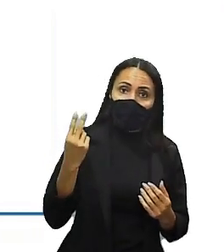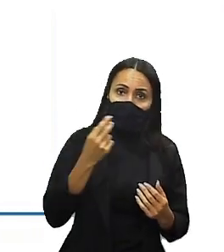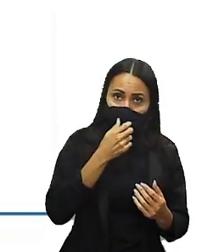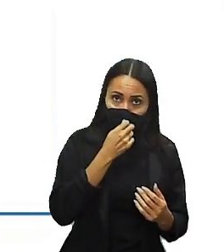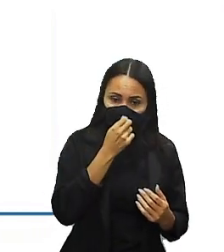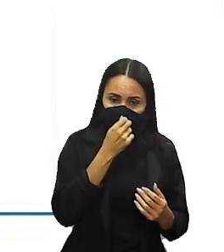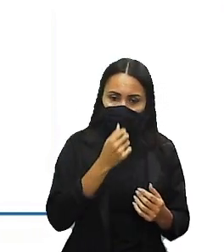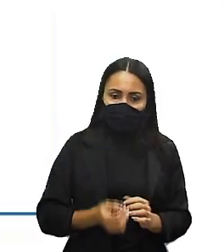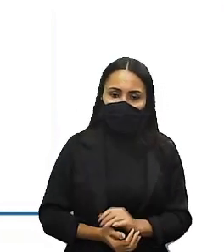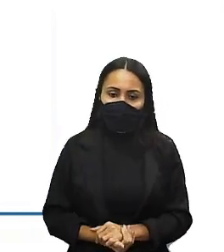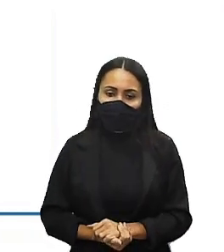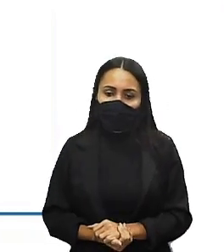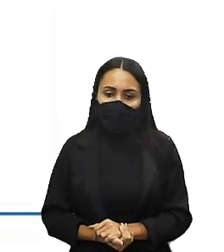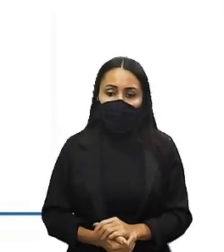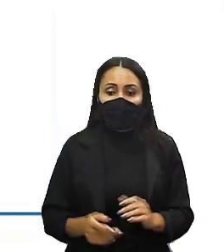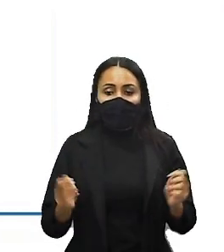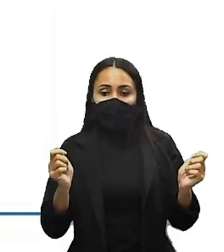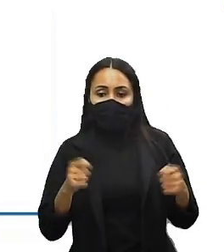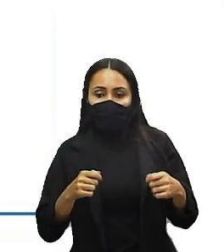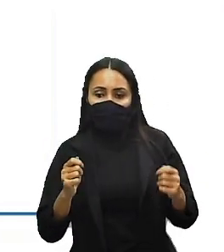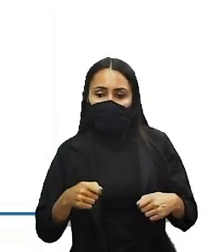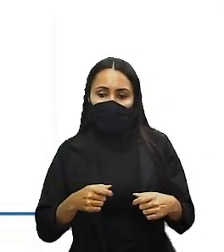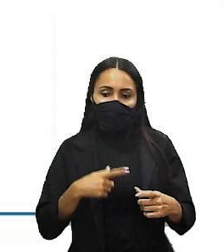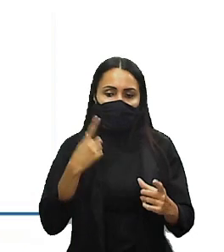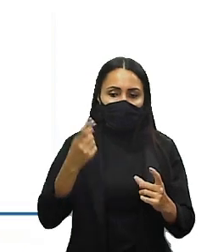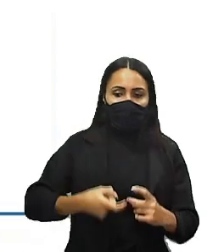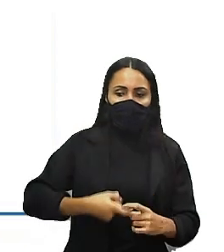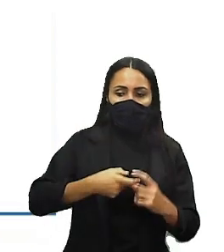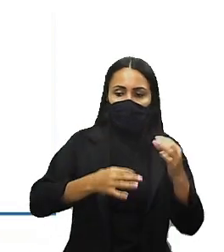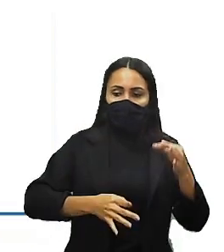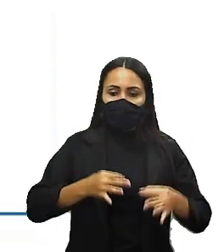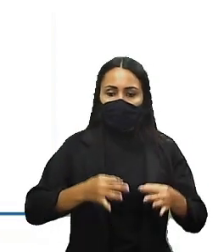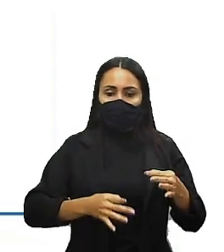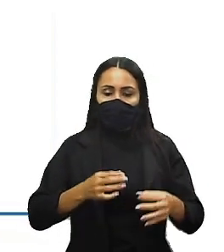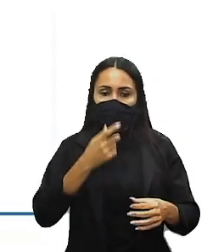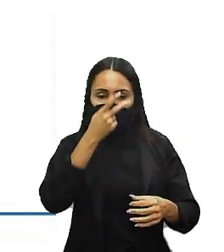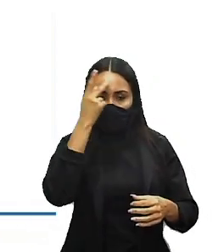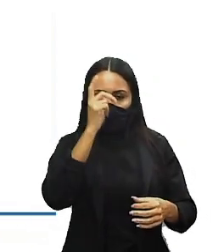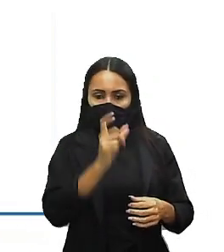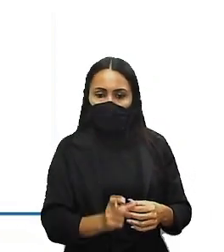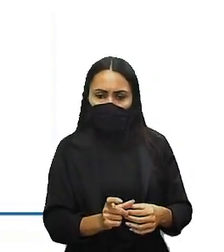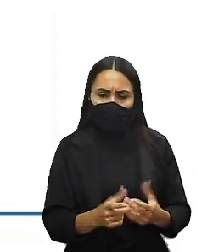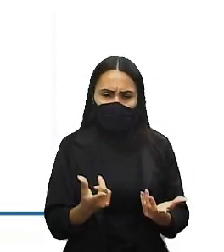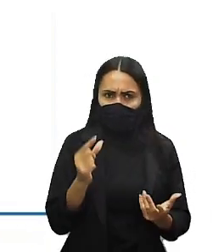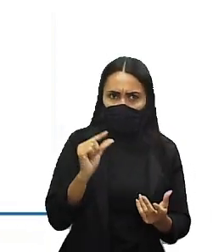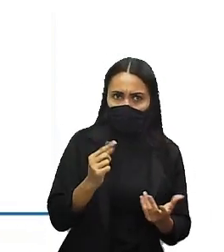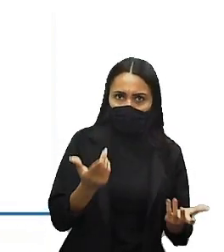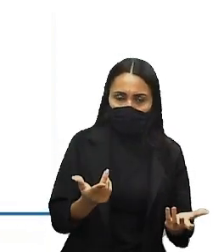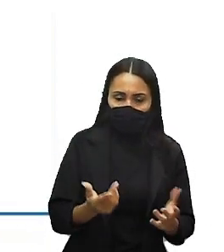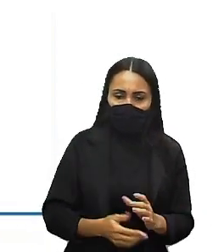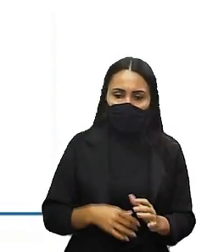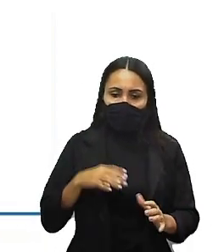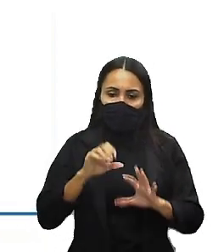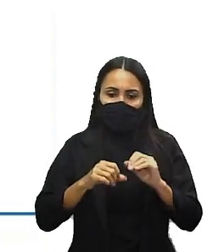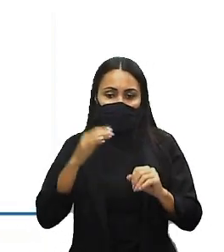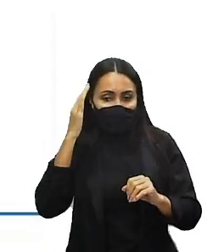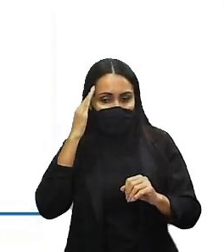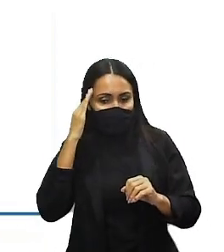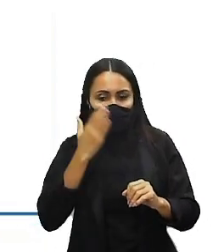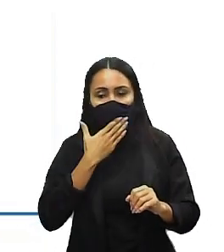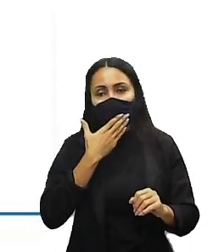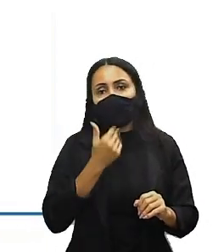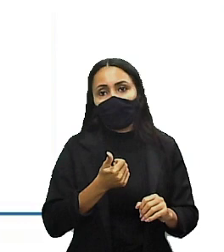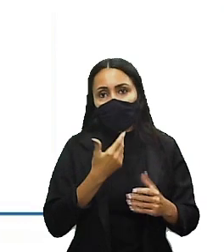válida. Ela é a capacidade de você suspender o julgamento do outro, pelo menos um pouquinho, e buscar entender